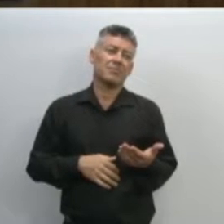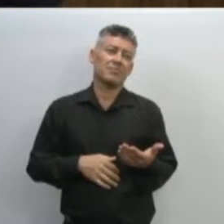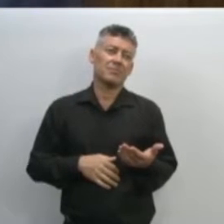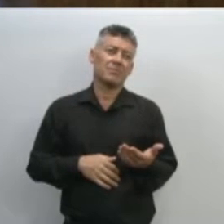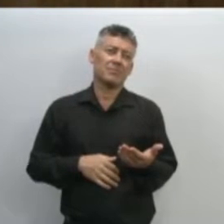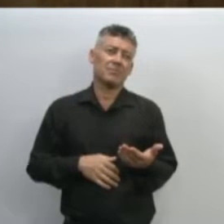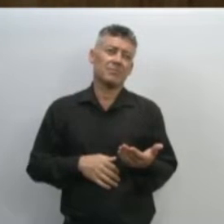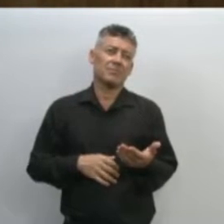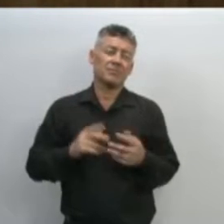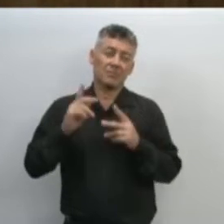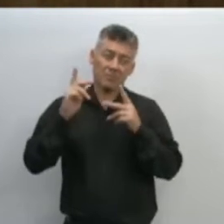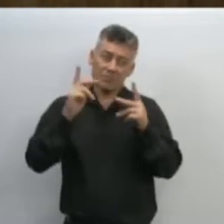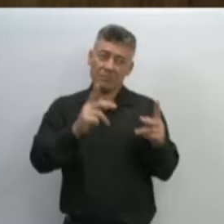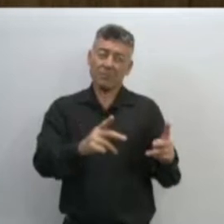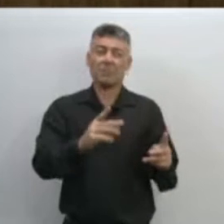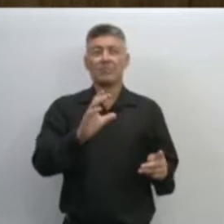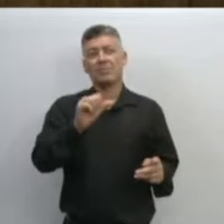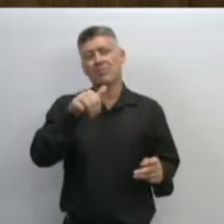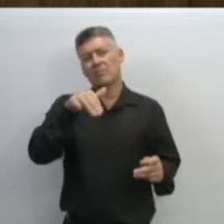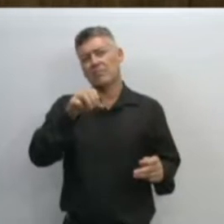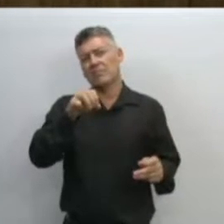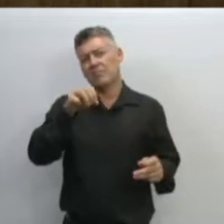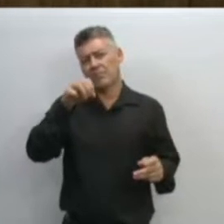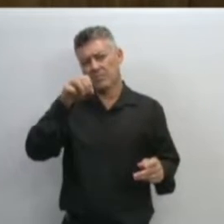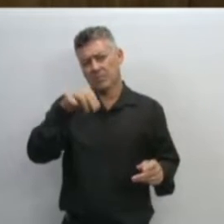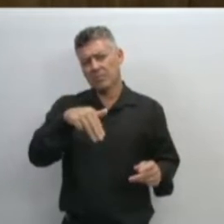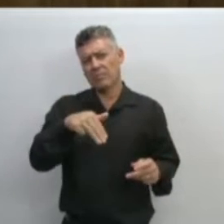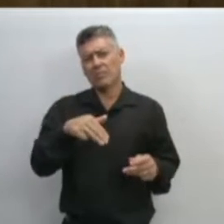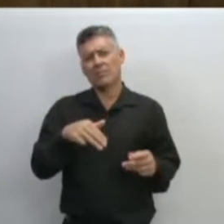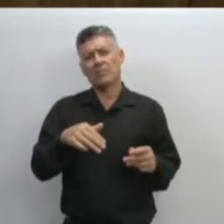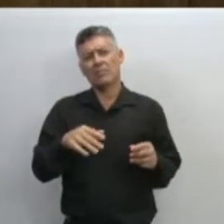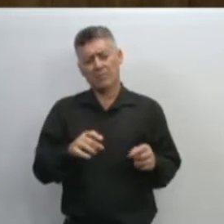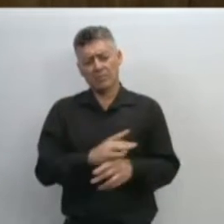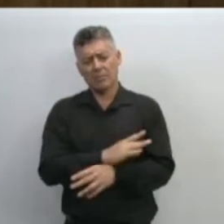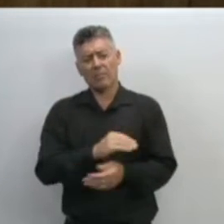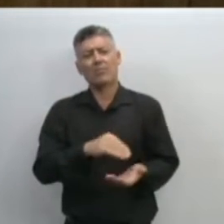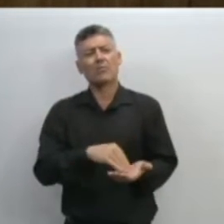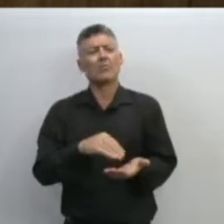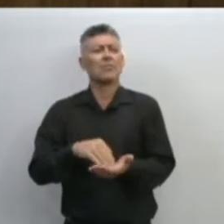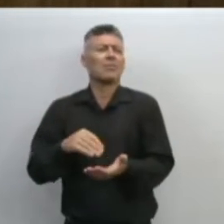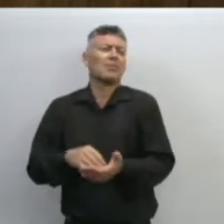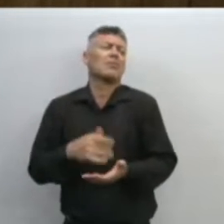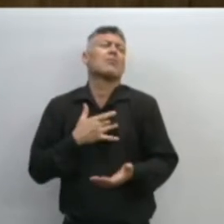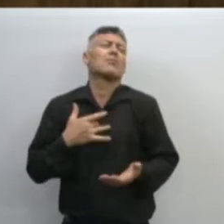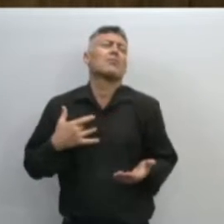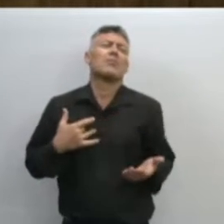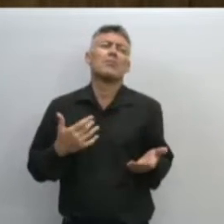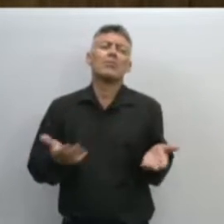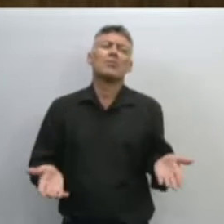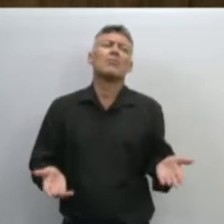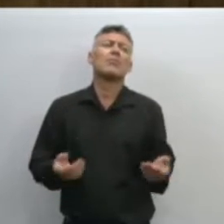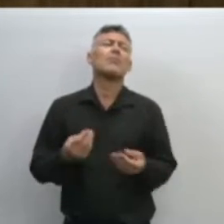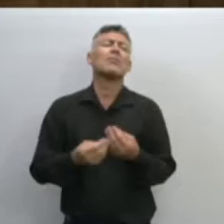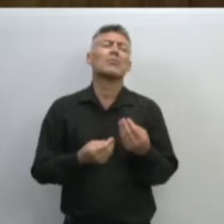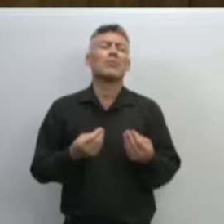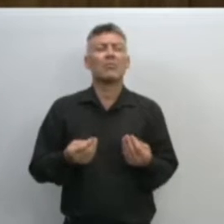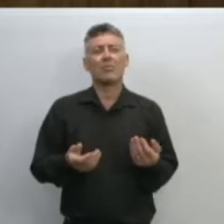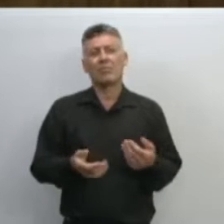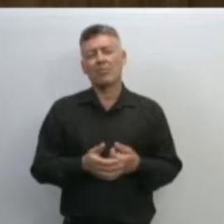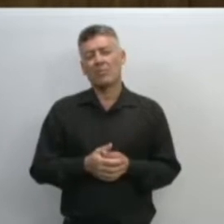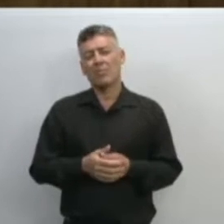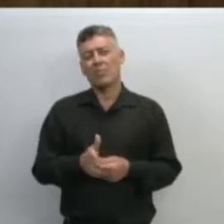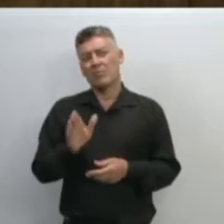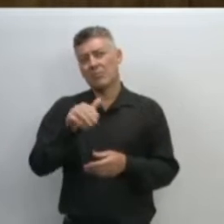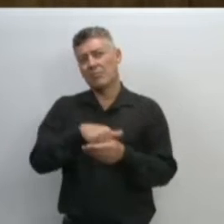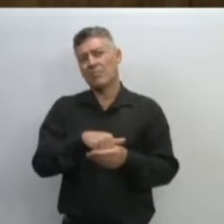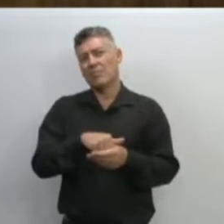Enquanto está lá visitando Tutankhamon, podia estar aqui buscando uma solução para a saúde do nosso município. Foi votada e